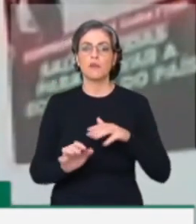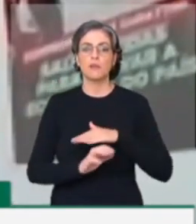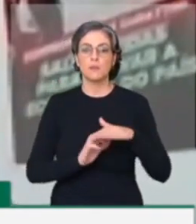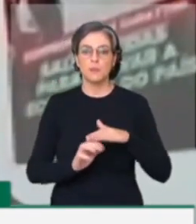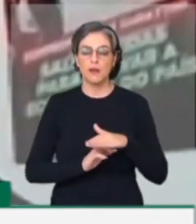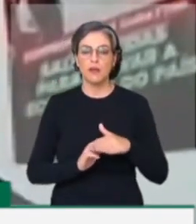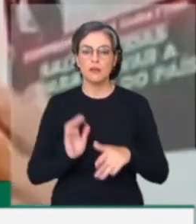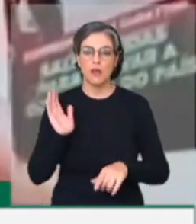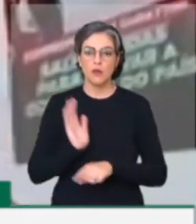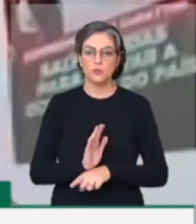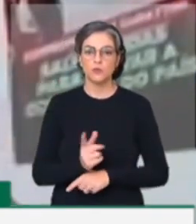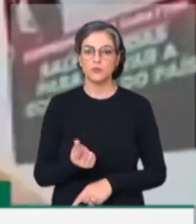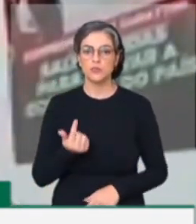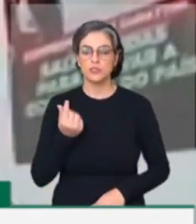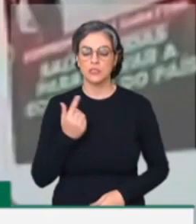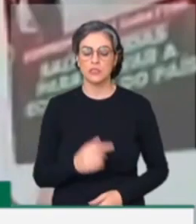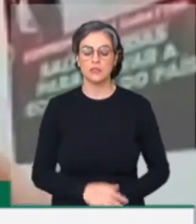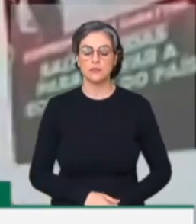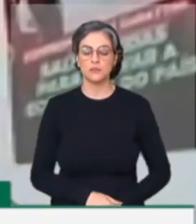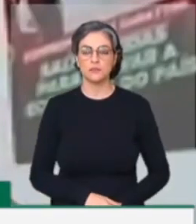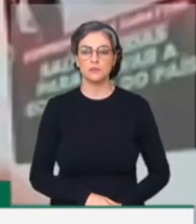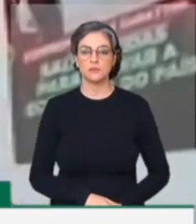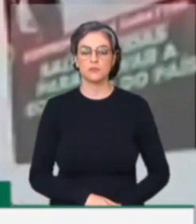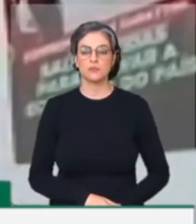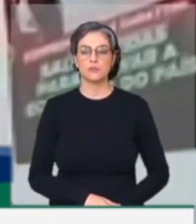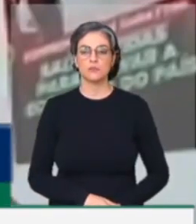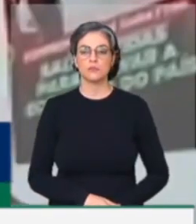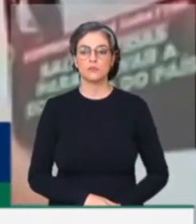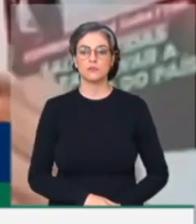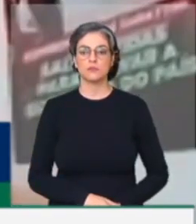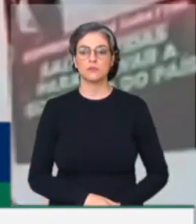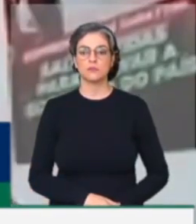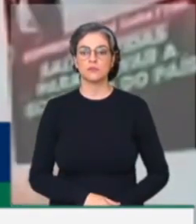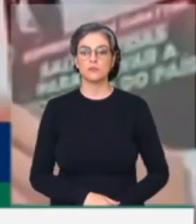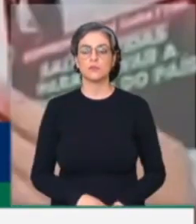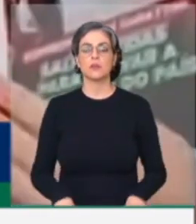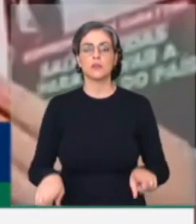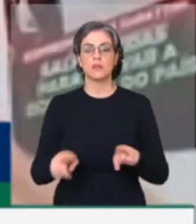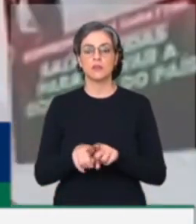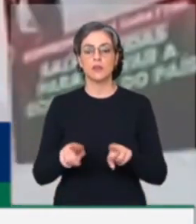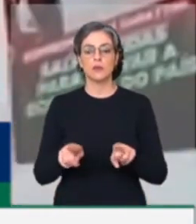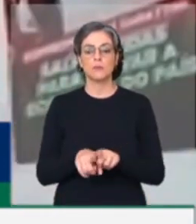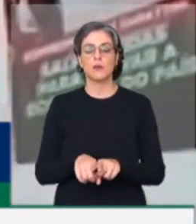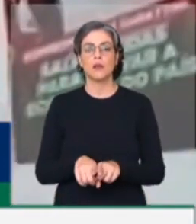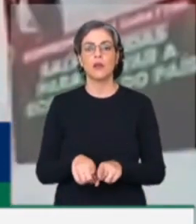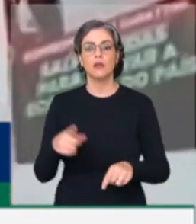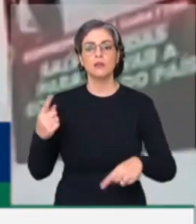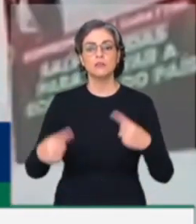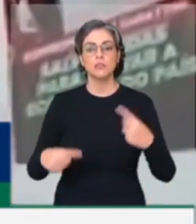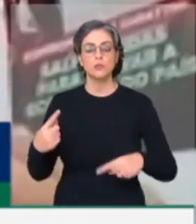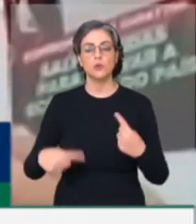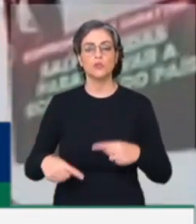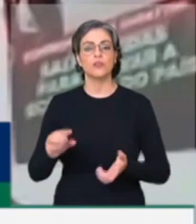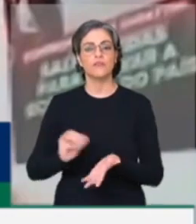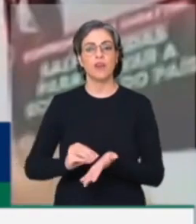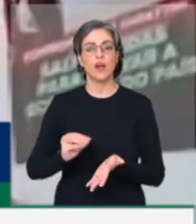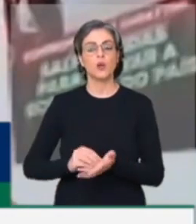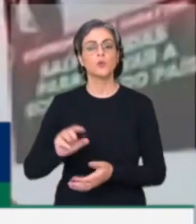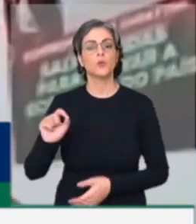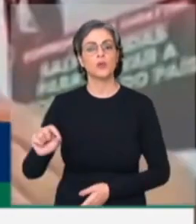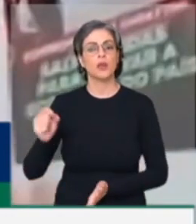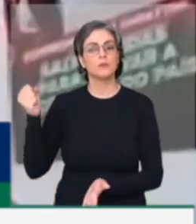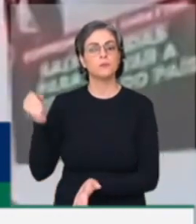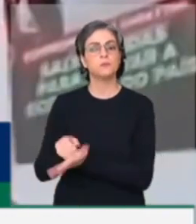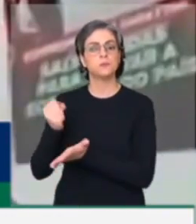E, por fim, não é possível que a gente não discuta a quebra das patentes para garantir